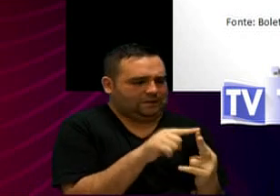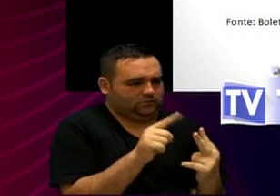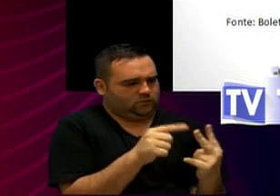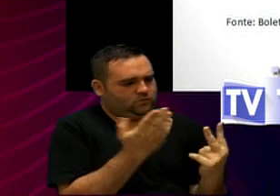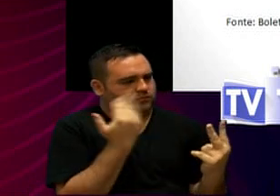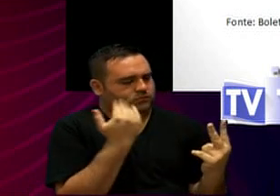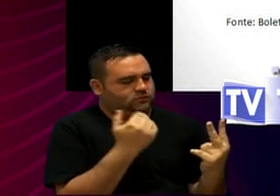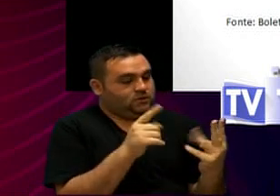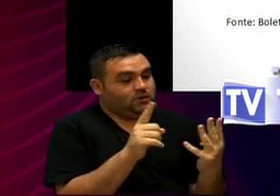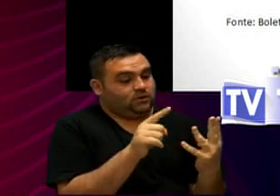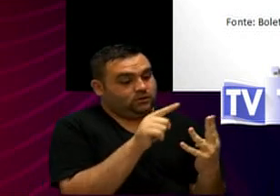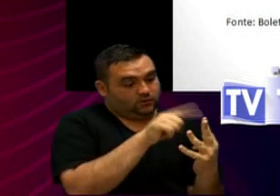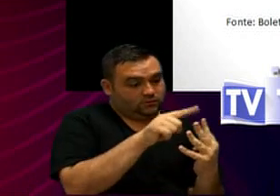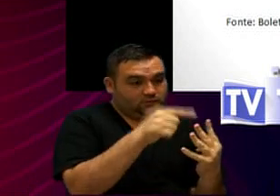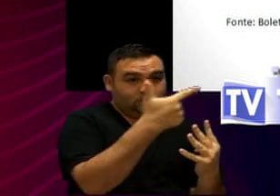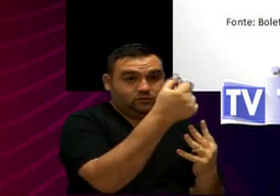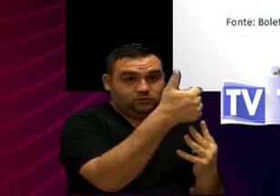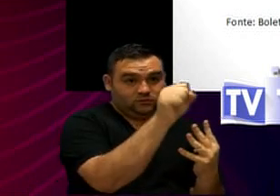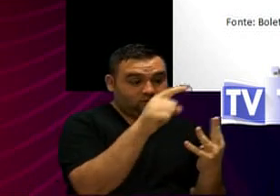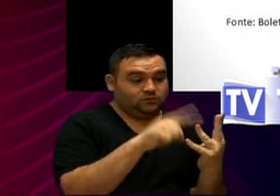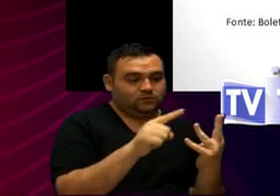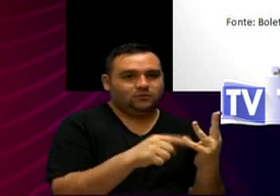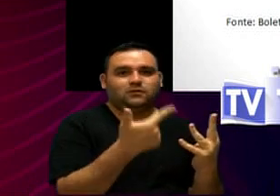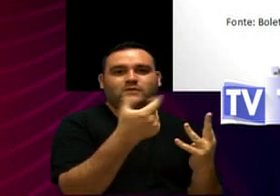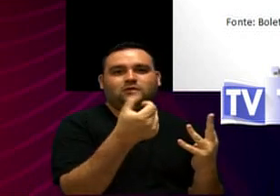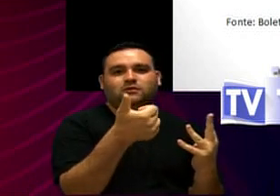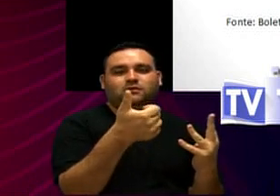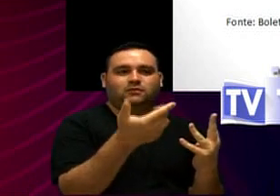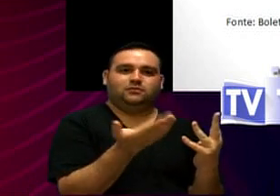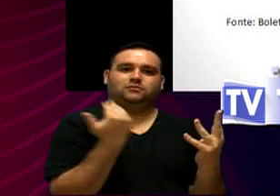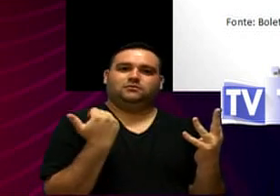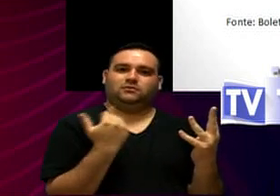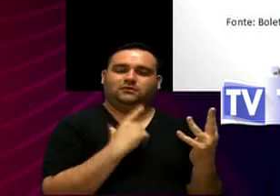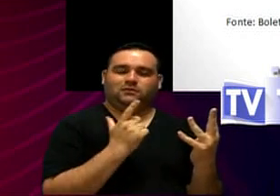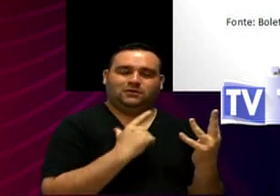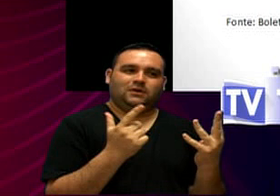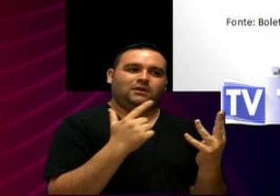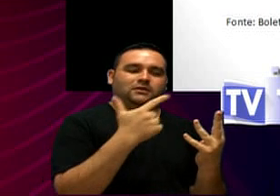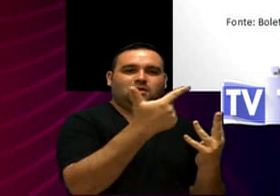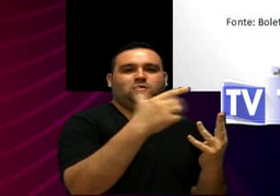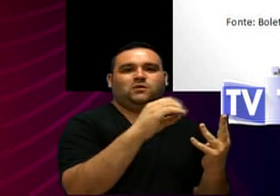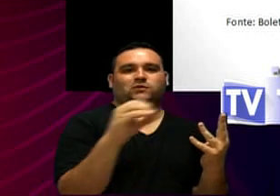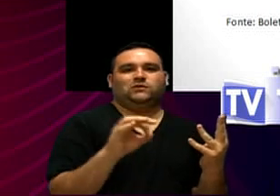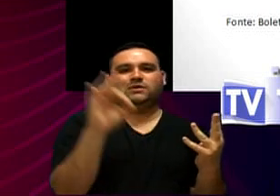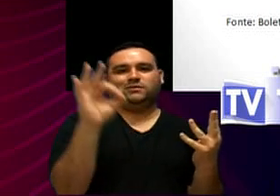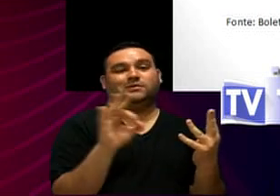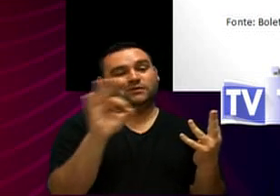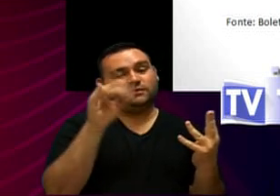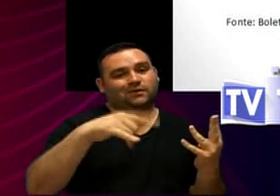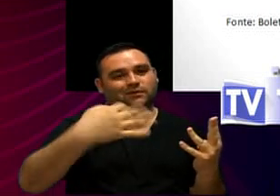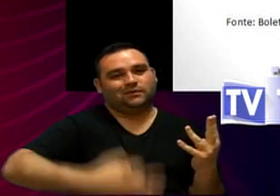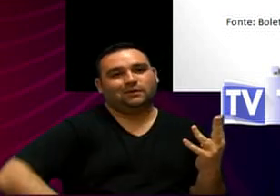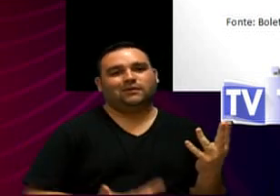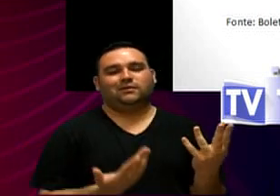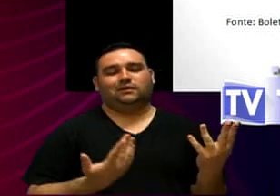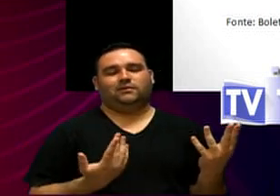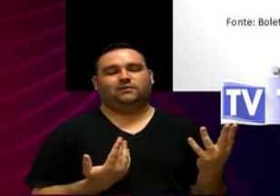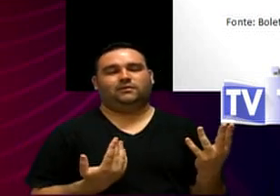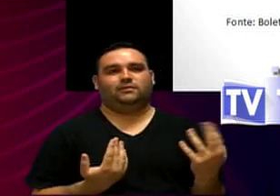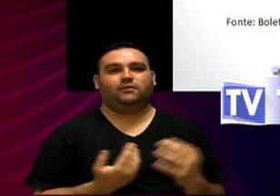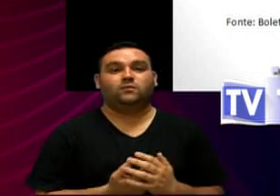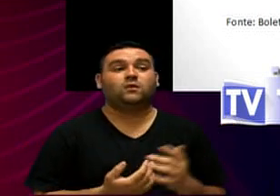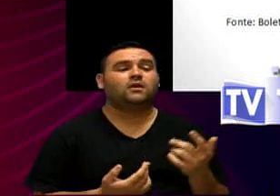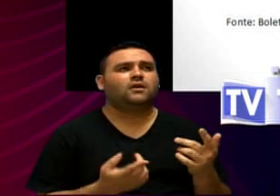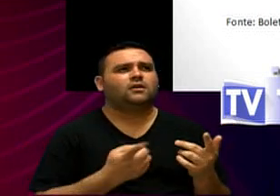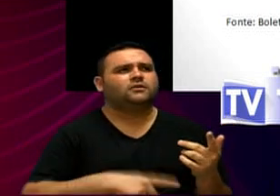Os 2 do ano de 2018, mais 2 de anos anteriores. Por isso, 200%, Martinez, exatamente.